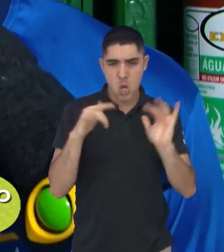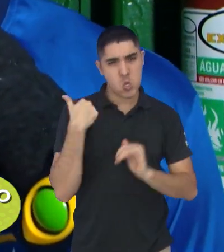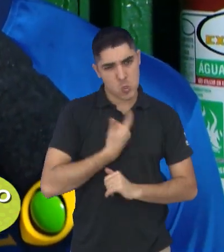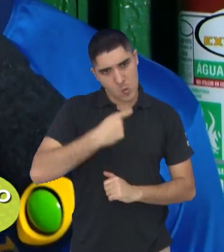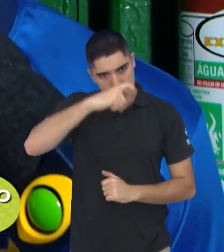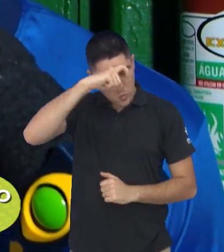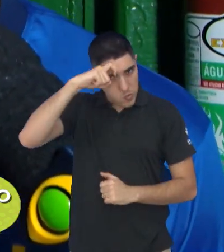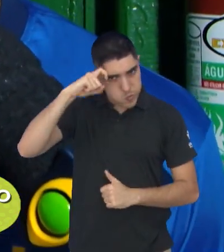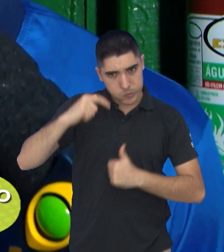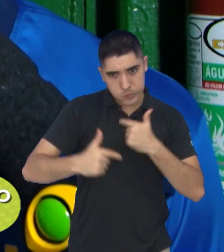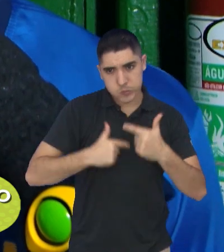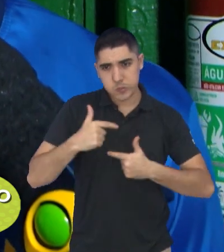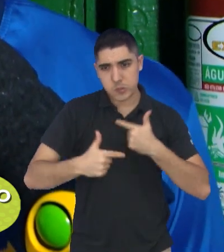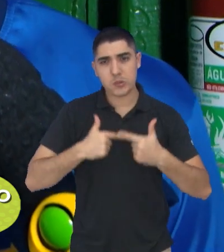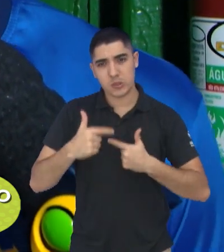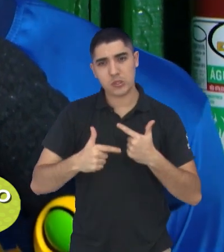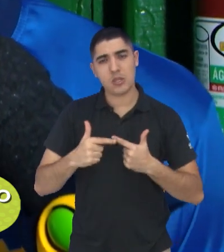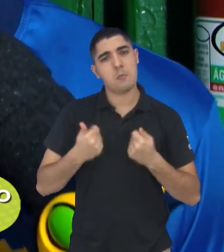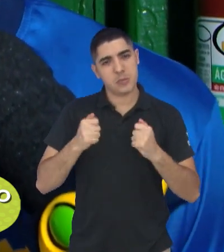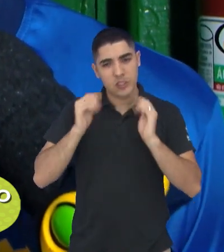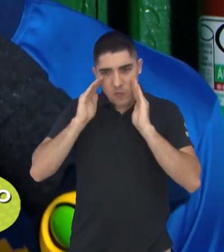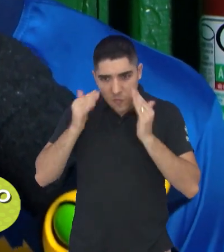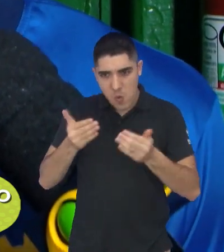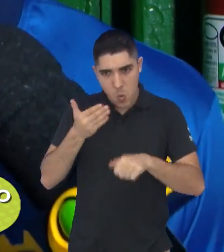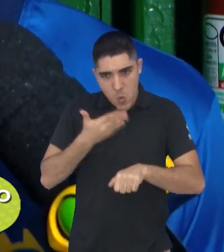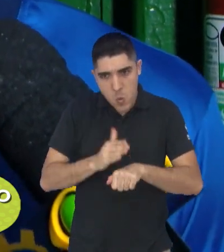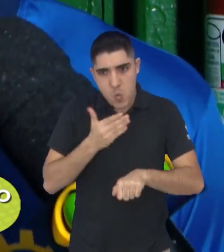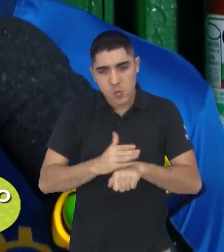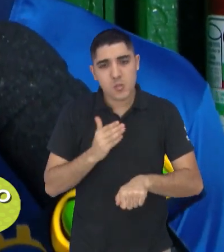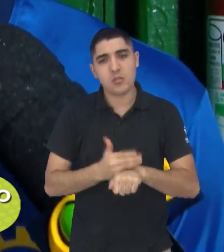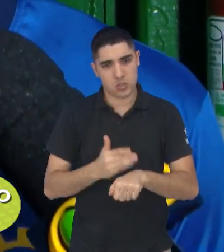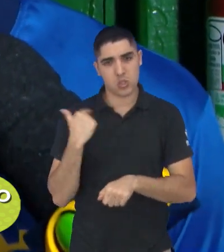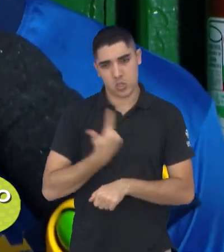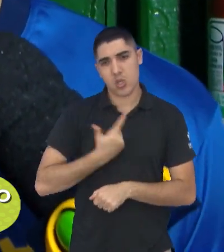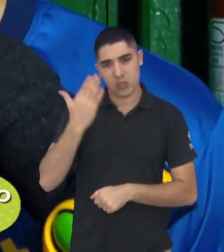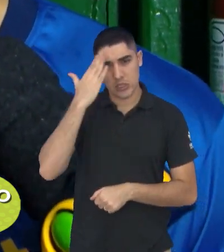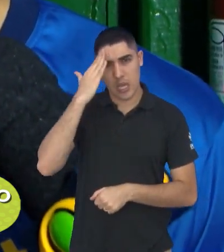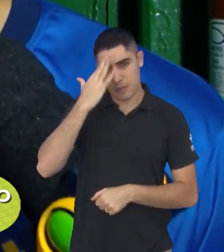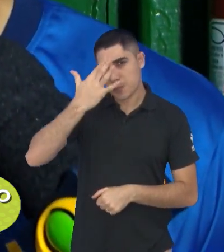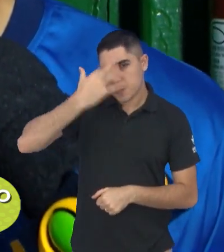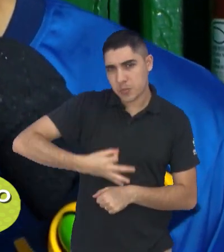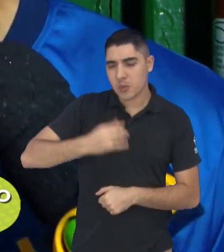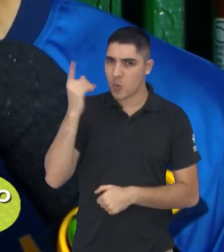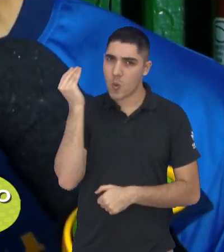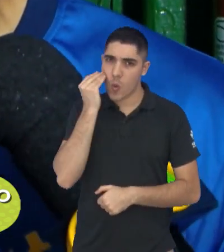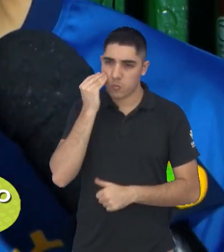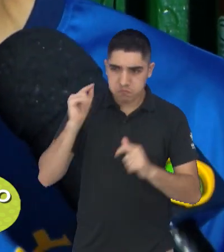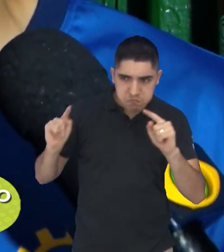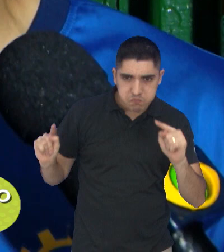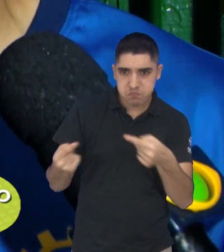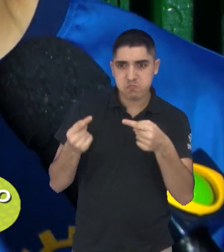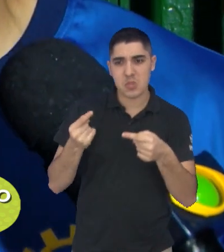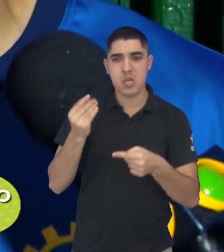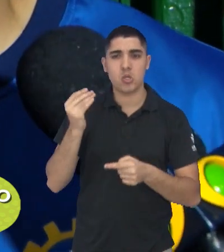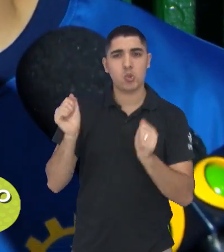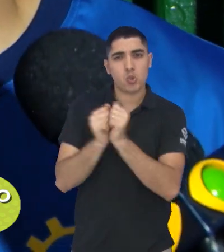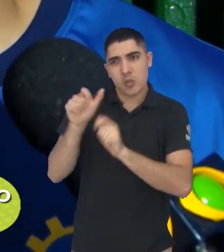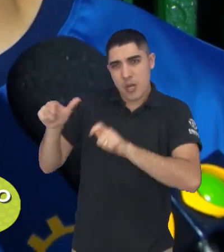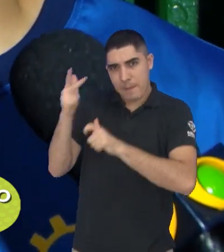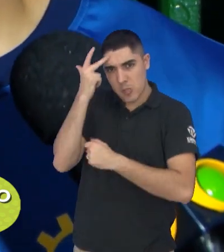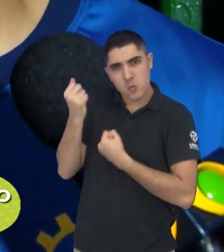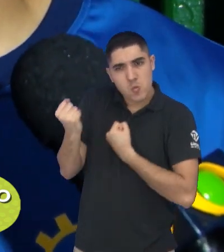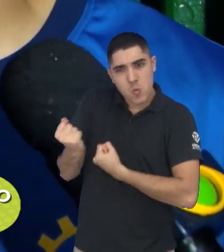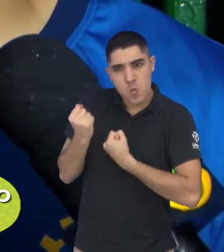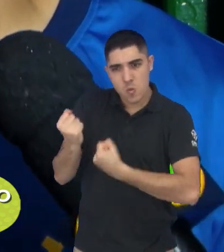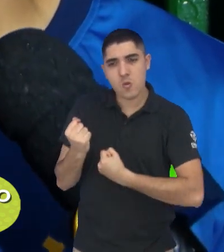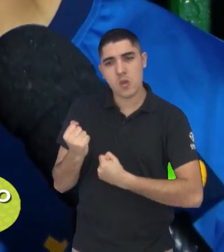essa semana, manter a cabeça focada, que a gente sabe que eu tenho certeza que a gente vai fazer um grande jogo lá diante do nosso torcedor